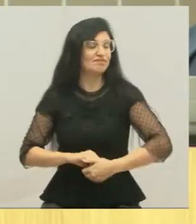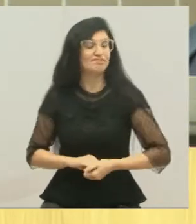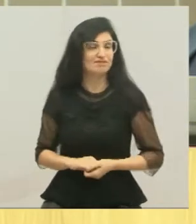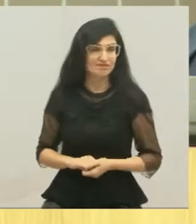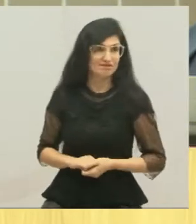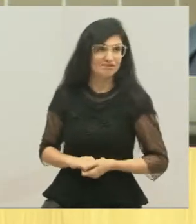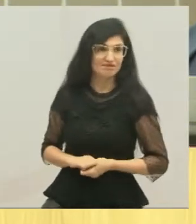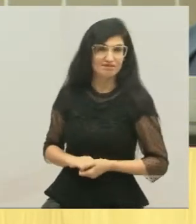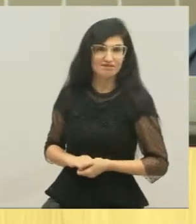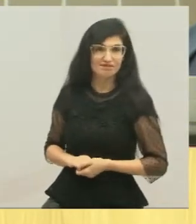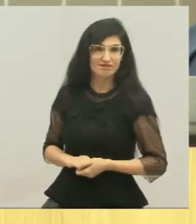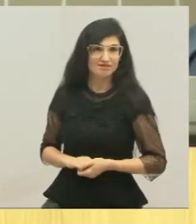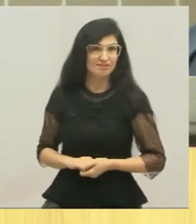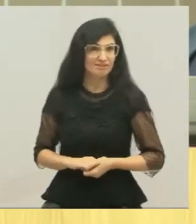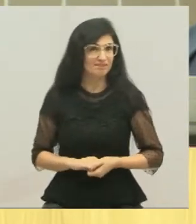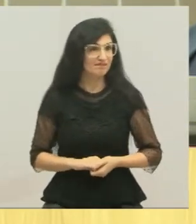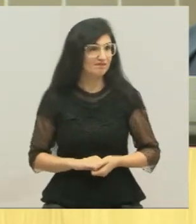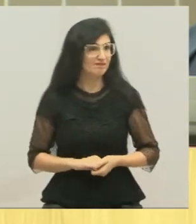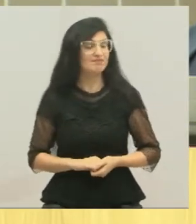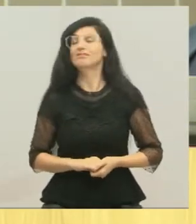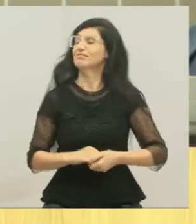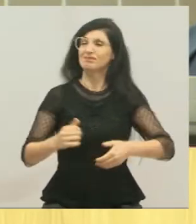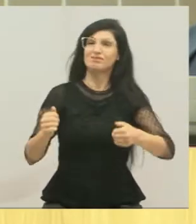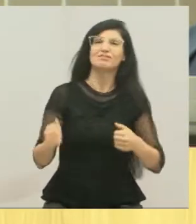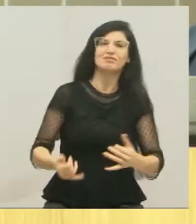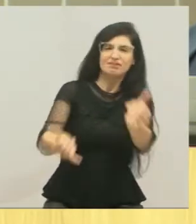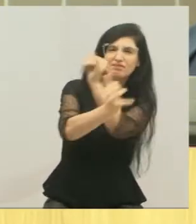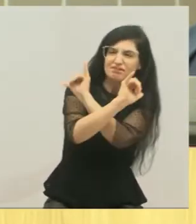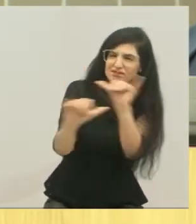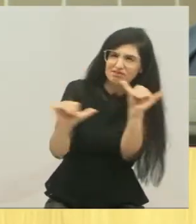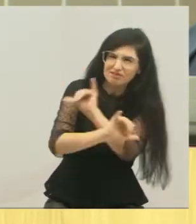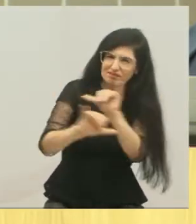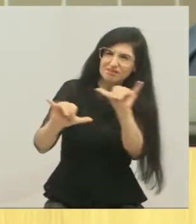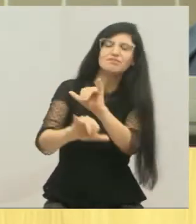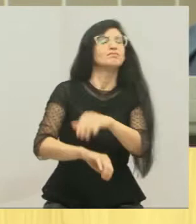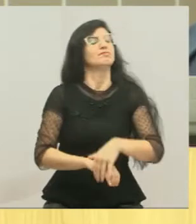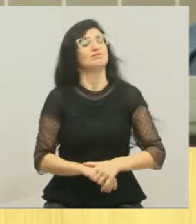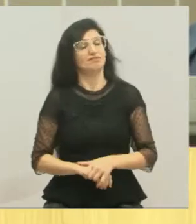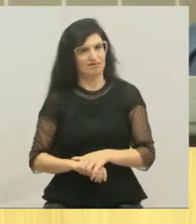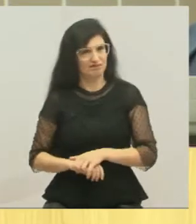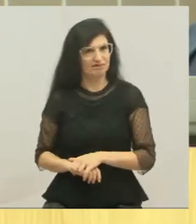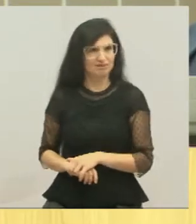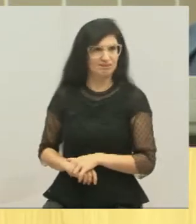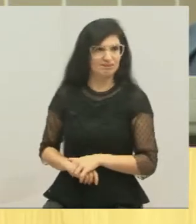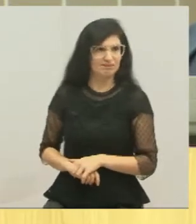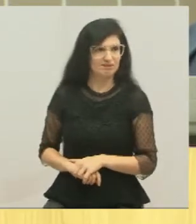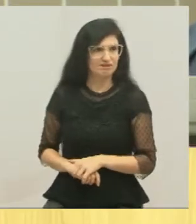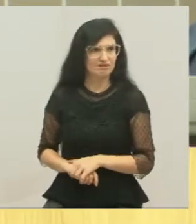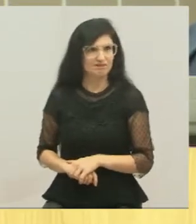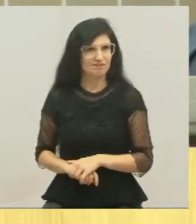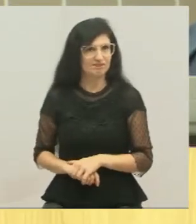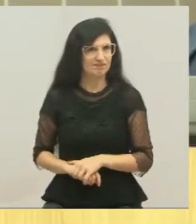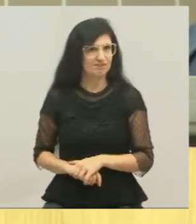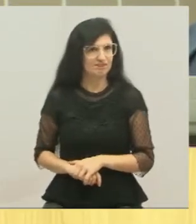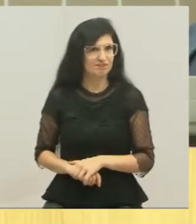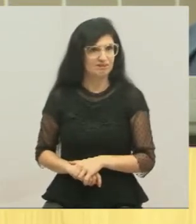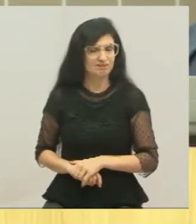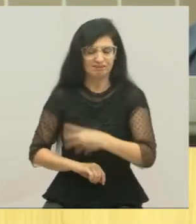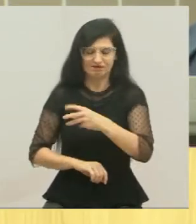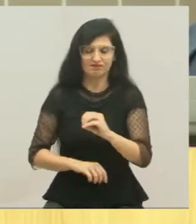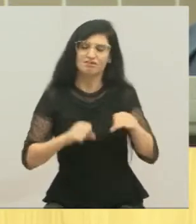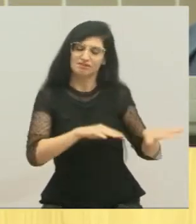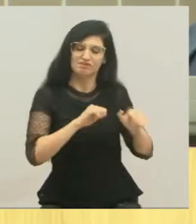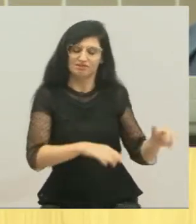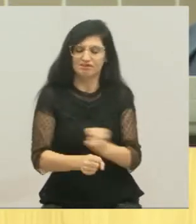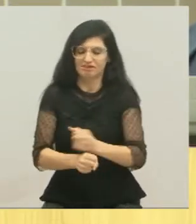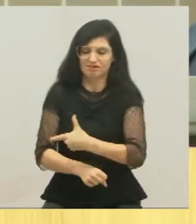adotadas as providências habituais para a divulgação da presente manifestação. Sala de Sessões, 30 de